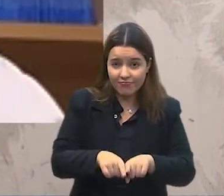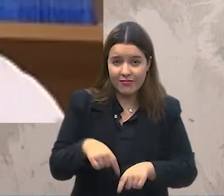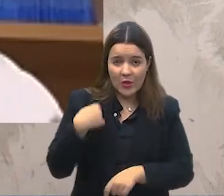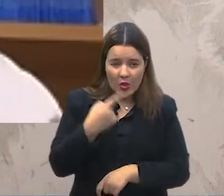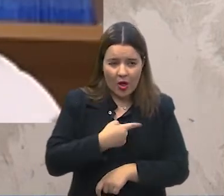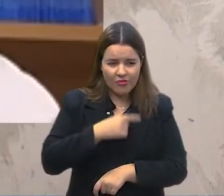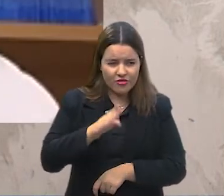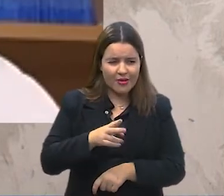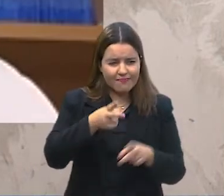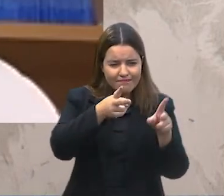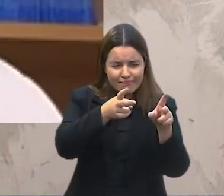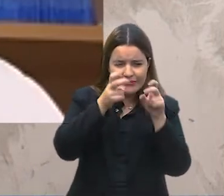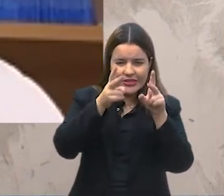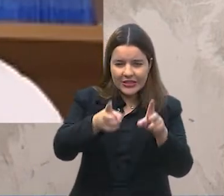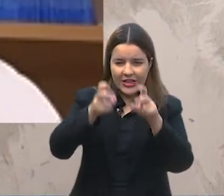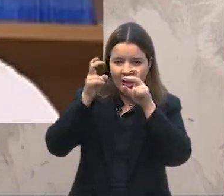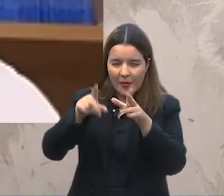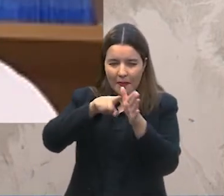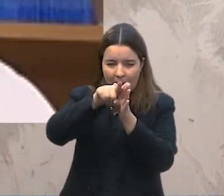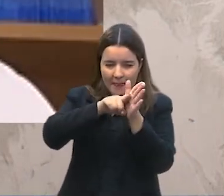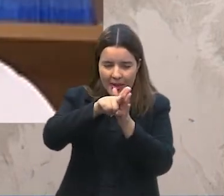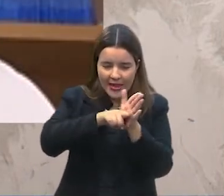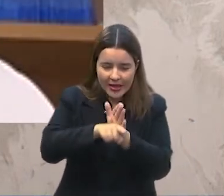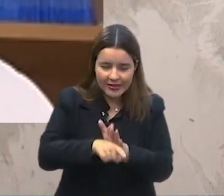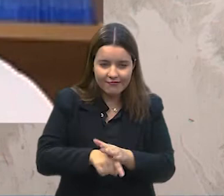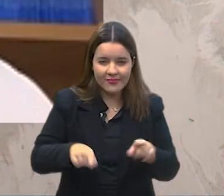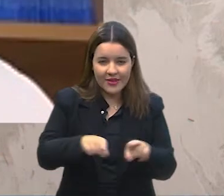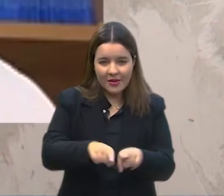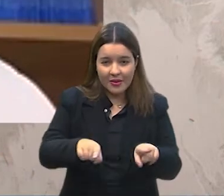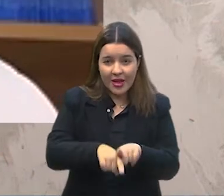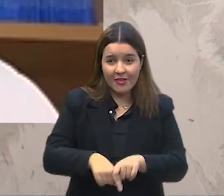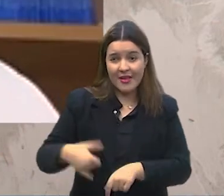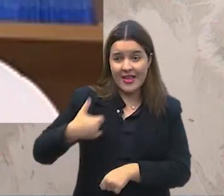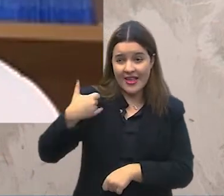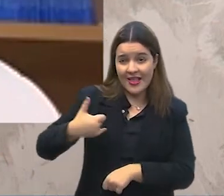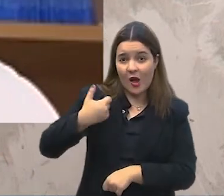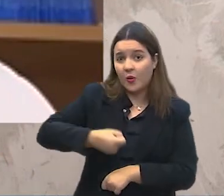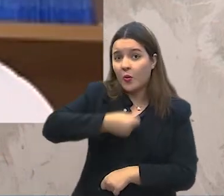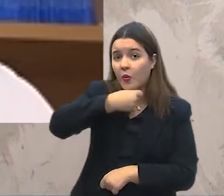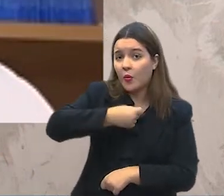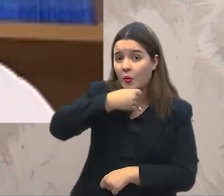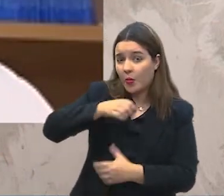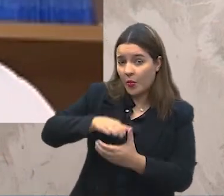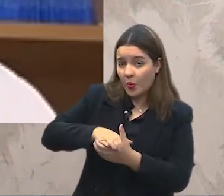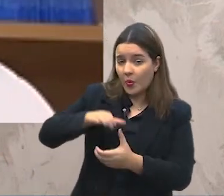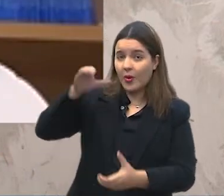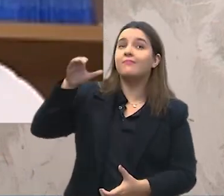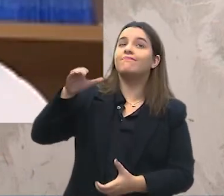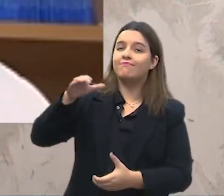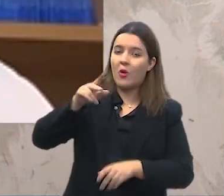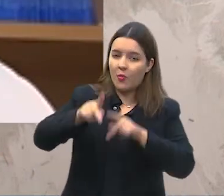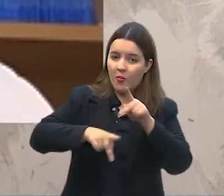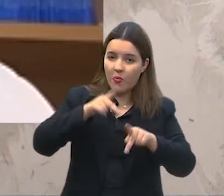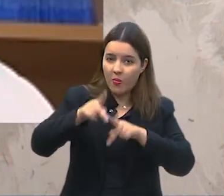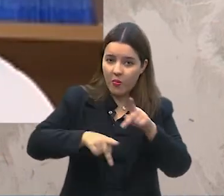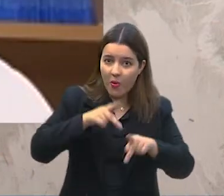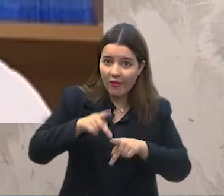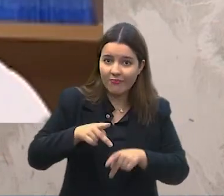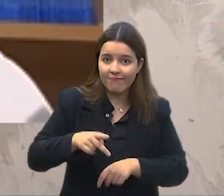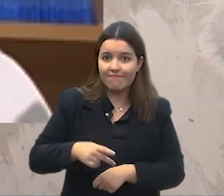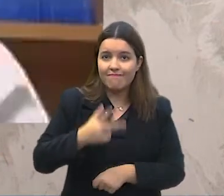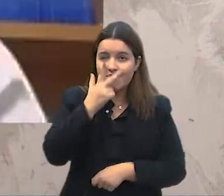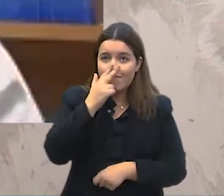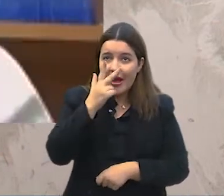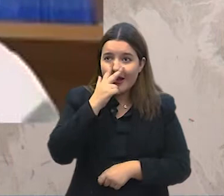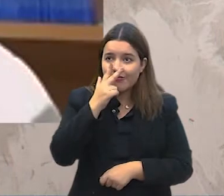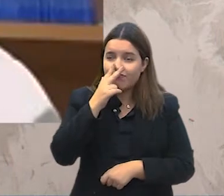observação epidemiológica e com o envelhecer da população, a gente vem ficando mais velho a cada